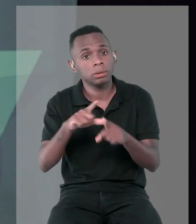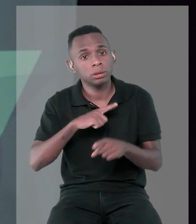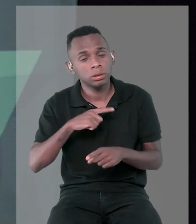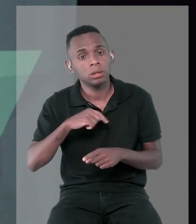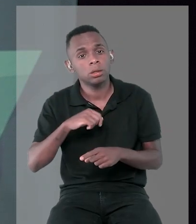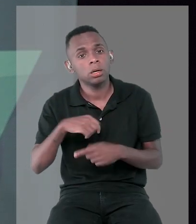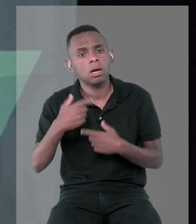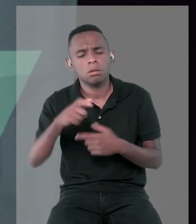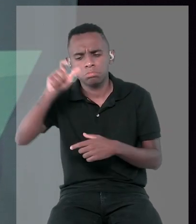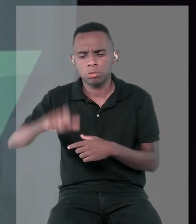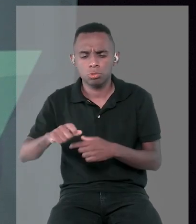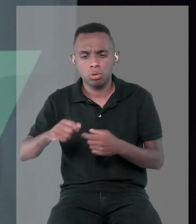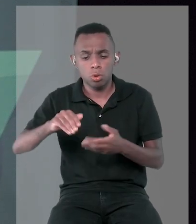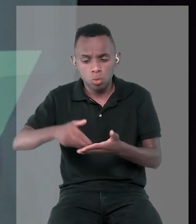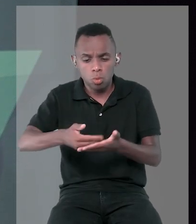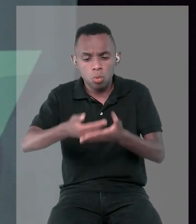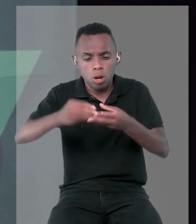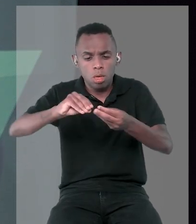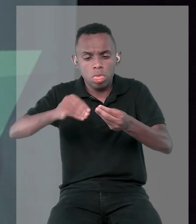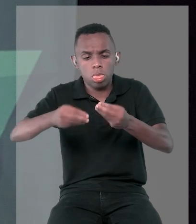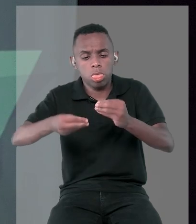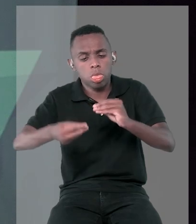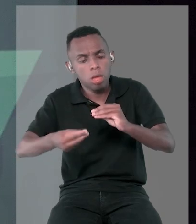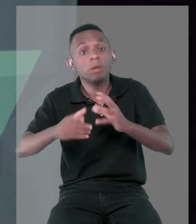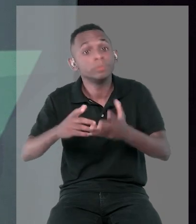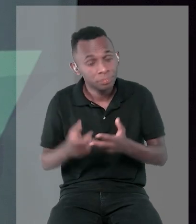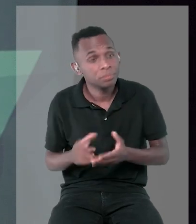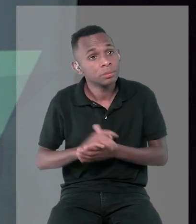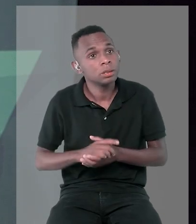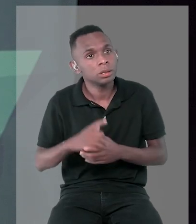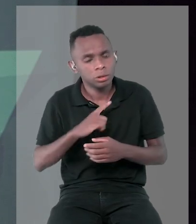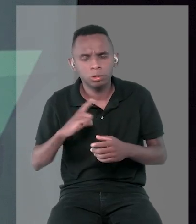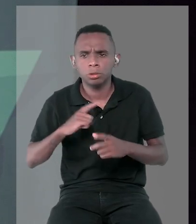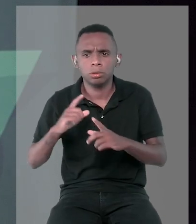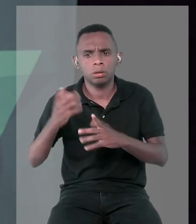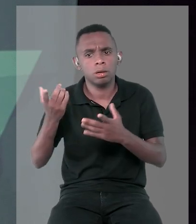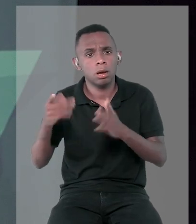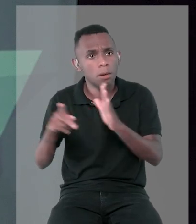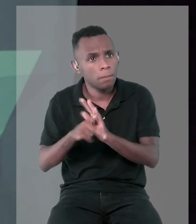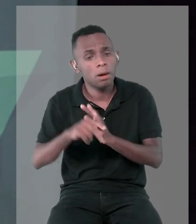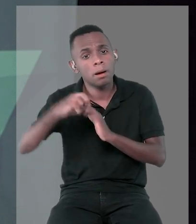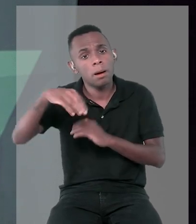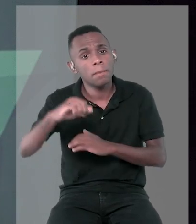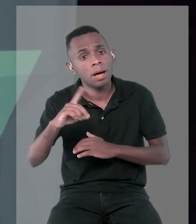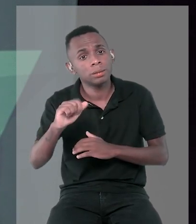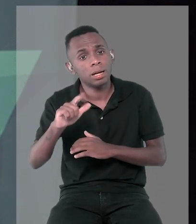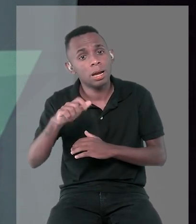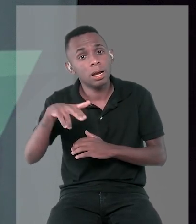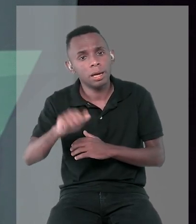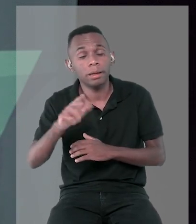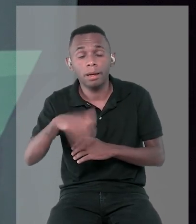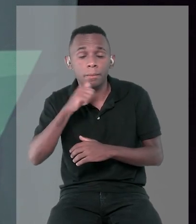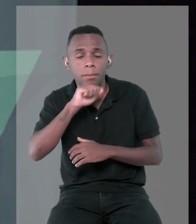que entortava a colher. Eu me lembro disso. Saiu até uma reportagem no Planeta. Foi a Madalena Schwartz, que é a